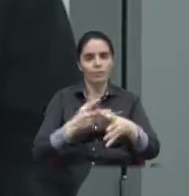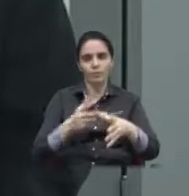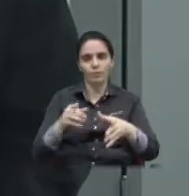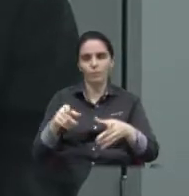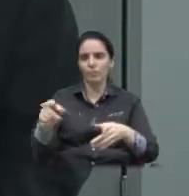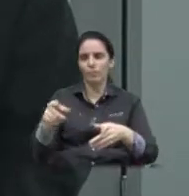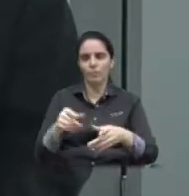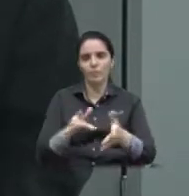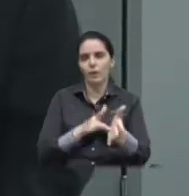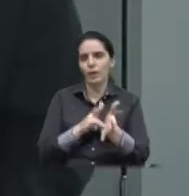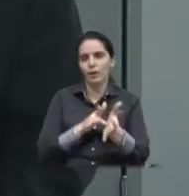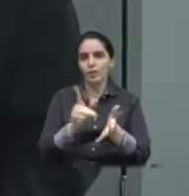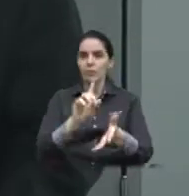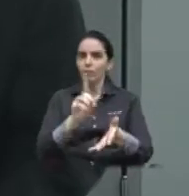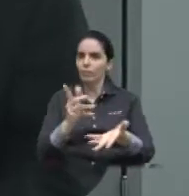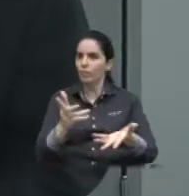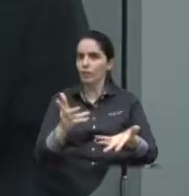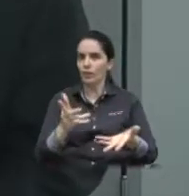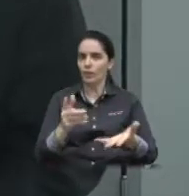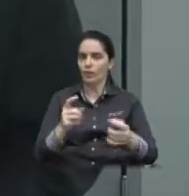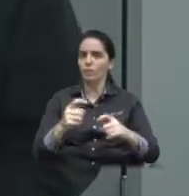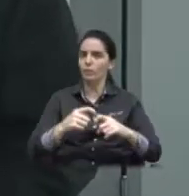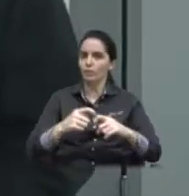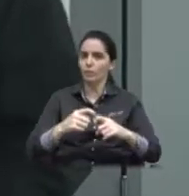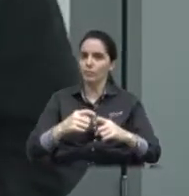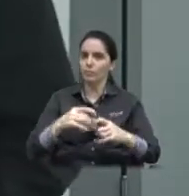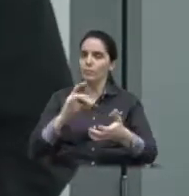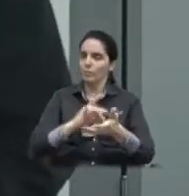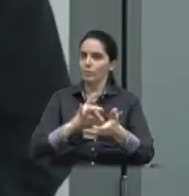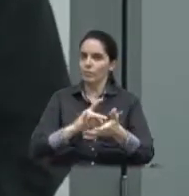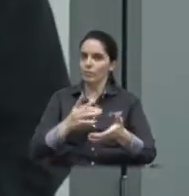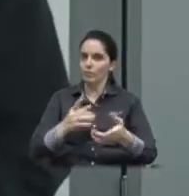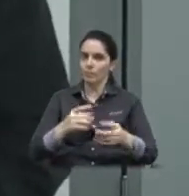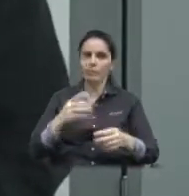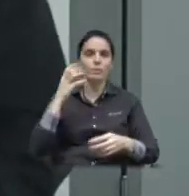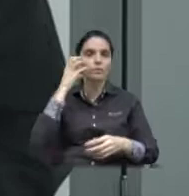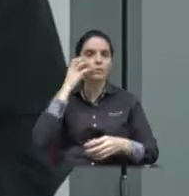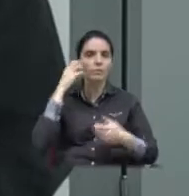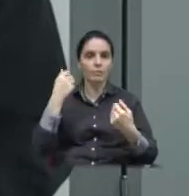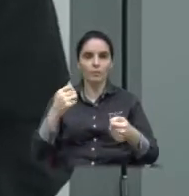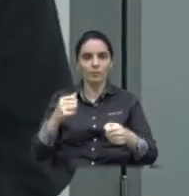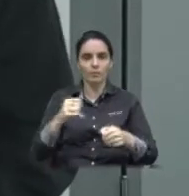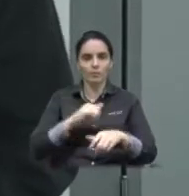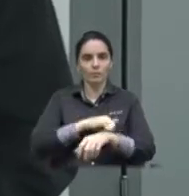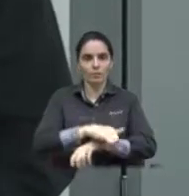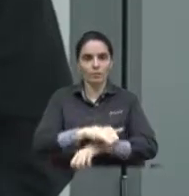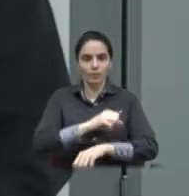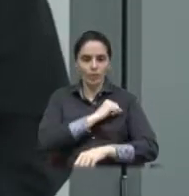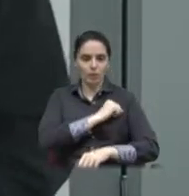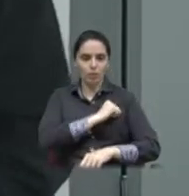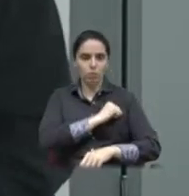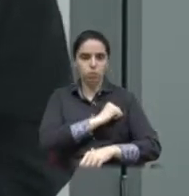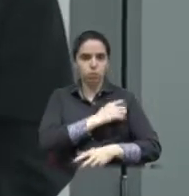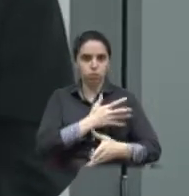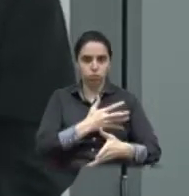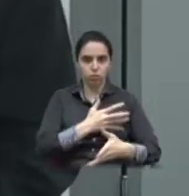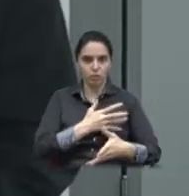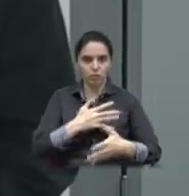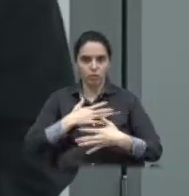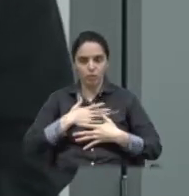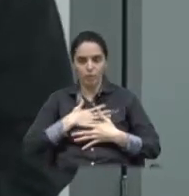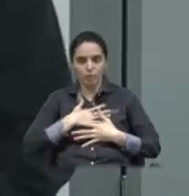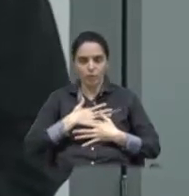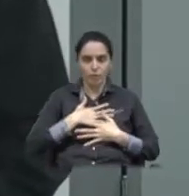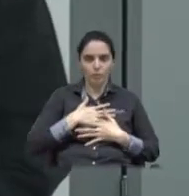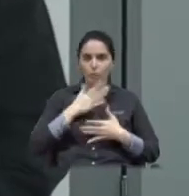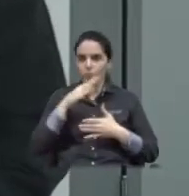necessidade de ter que afastar aquela mãe. A gente vê aqui, semana passada, eu precisei me ausentar aqui porque tive uma arritmia, tive um mal-estar. Então, não tem como. Se você